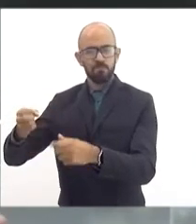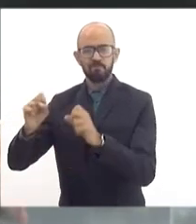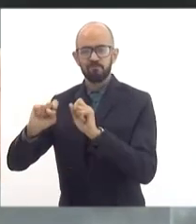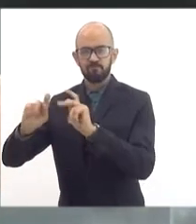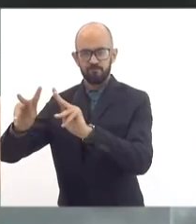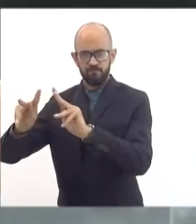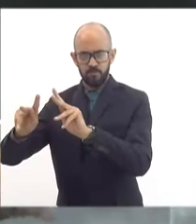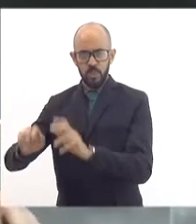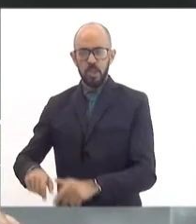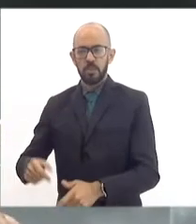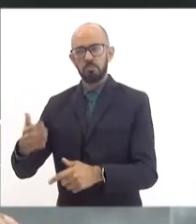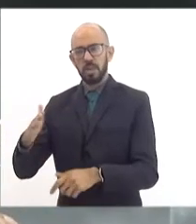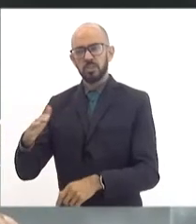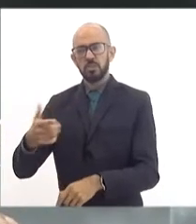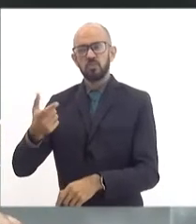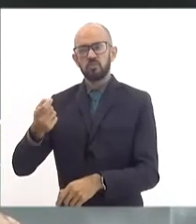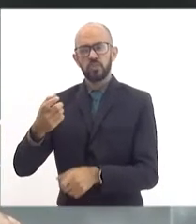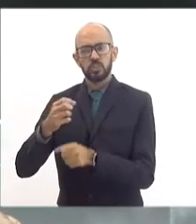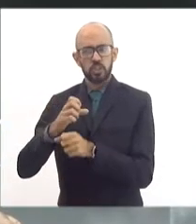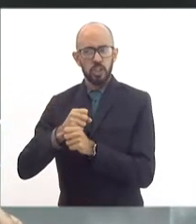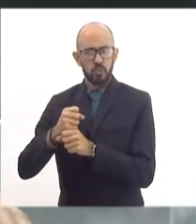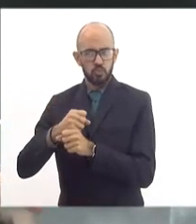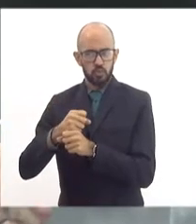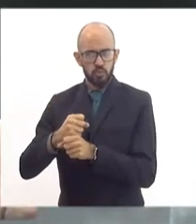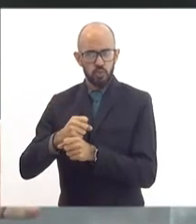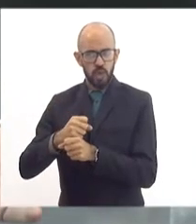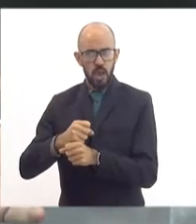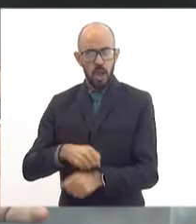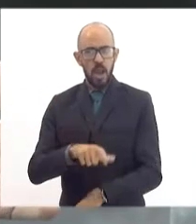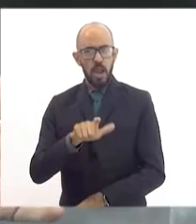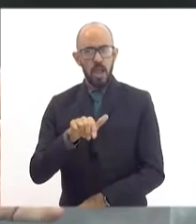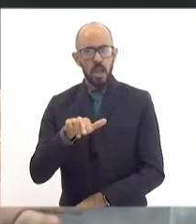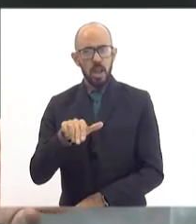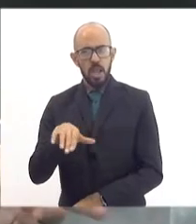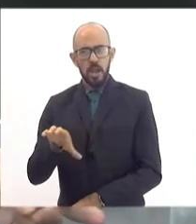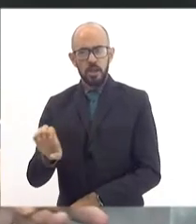porque, por exemplo, a doutora Liliane é do fundo previdenciário.